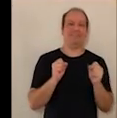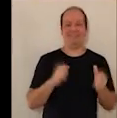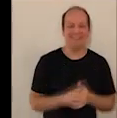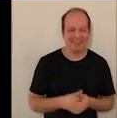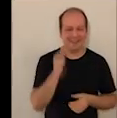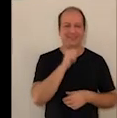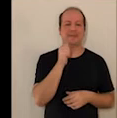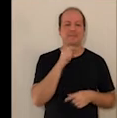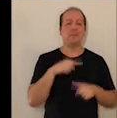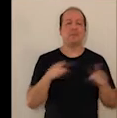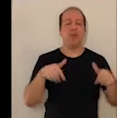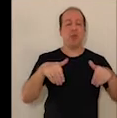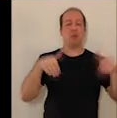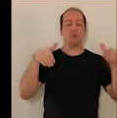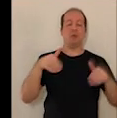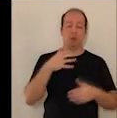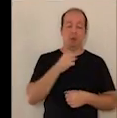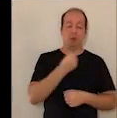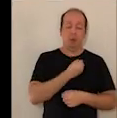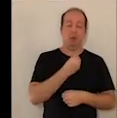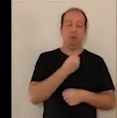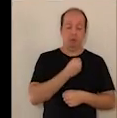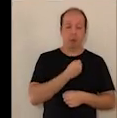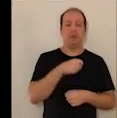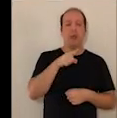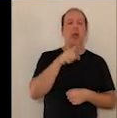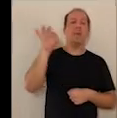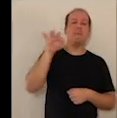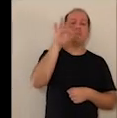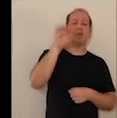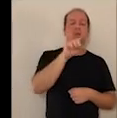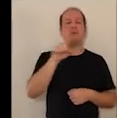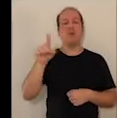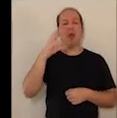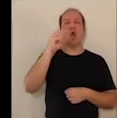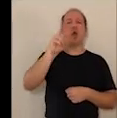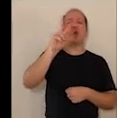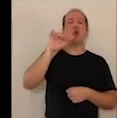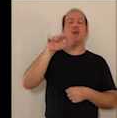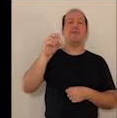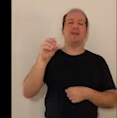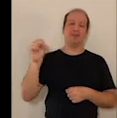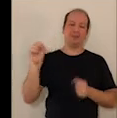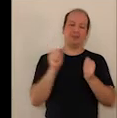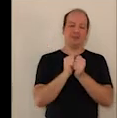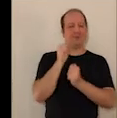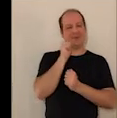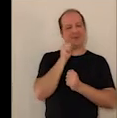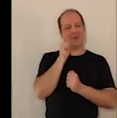levantar a cortina, começa a tossir. Mosca vai para um canto. Corvino entra puxando Columba.